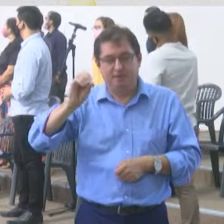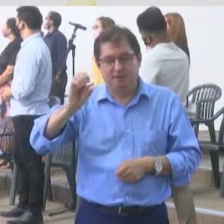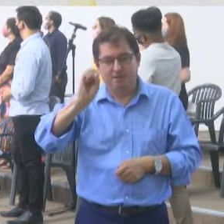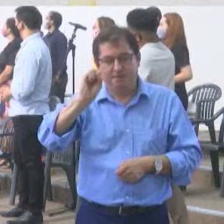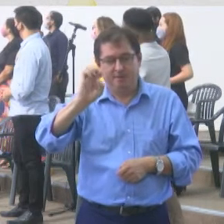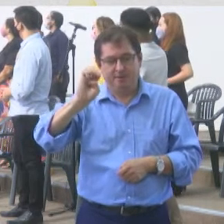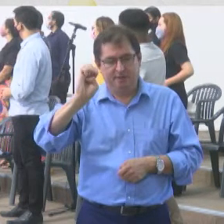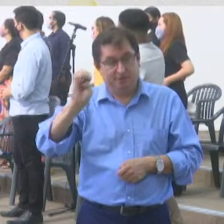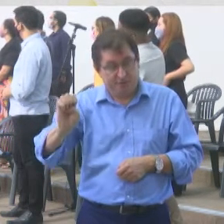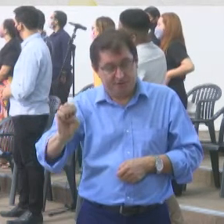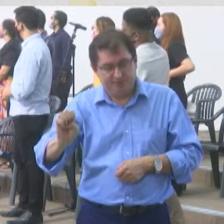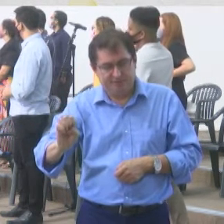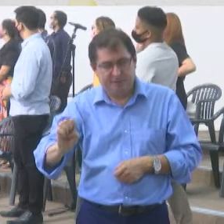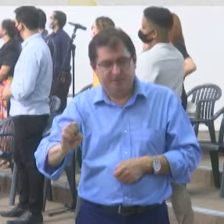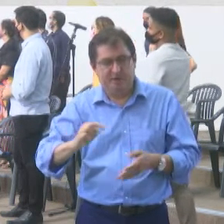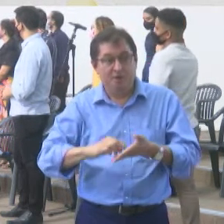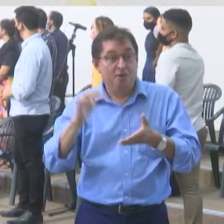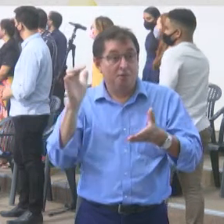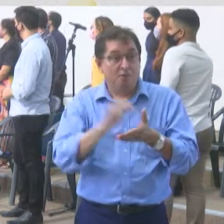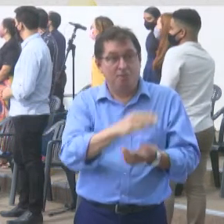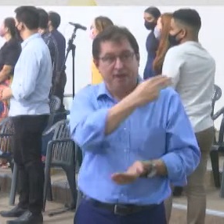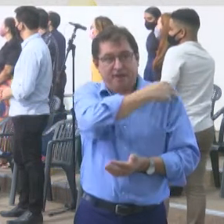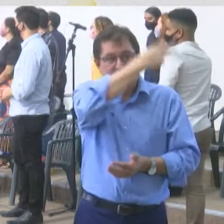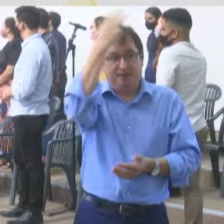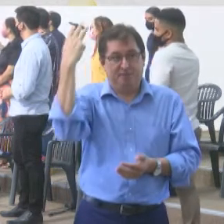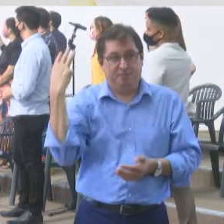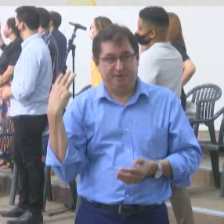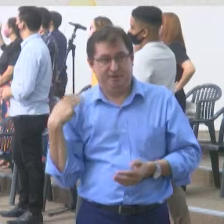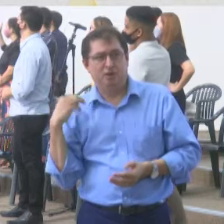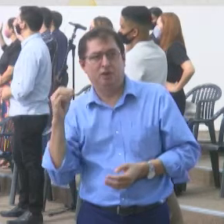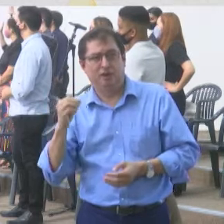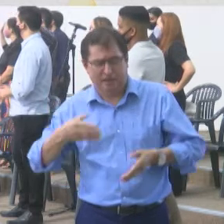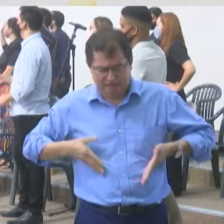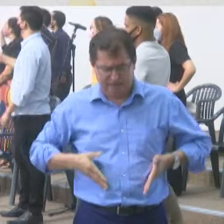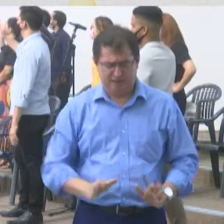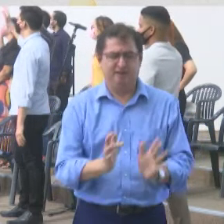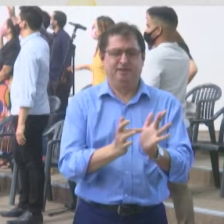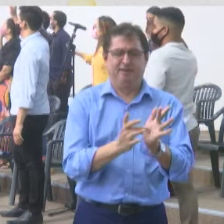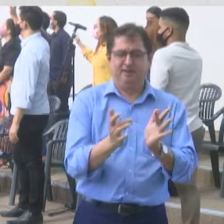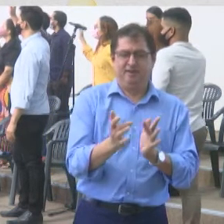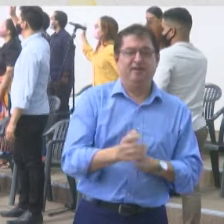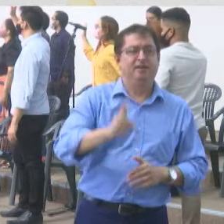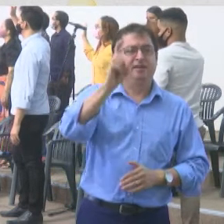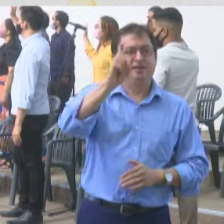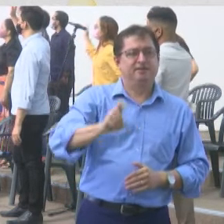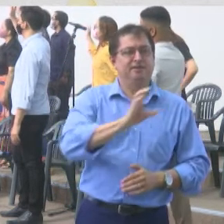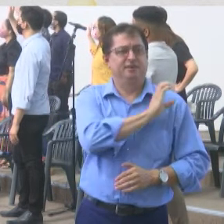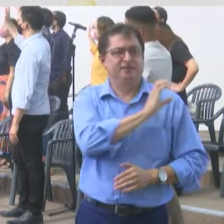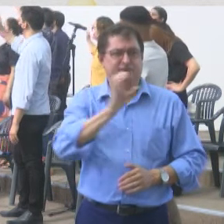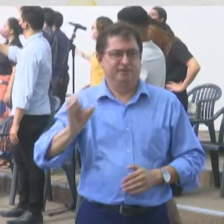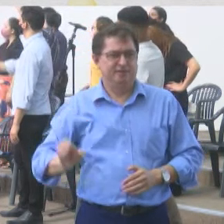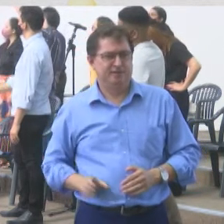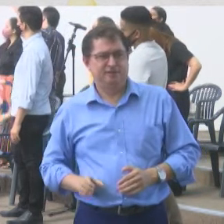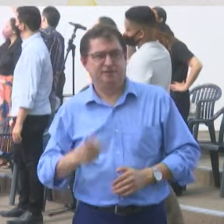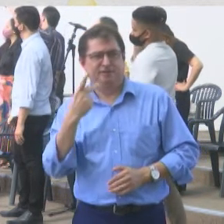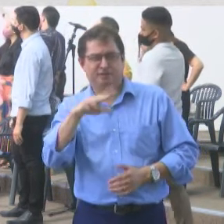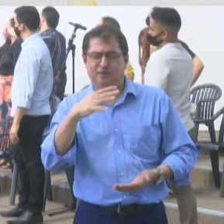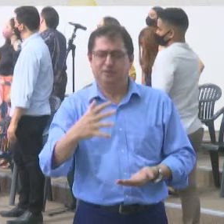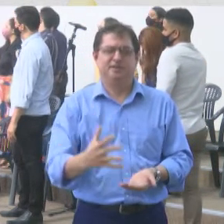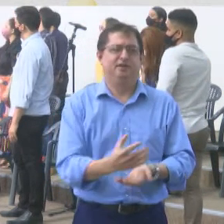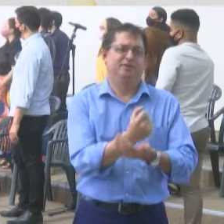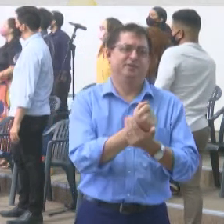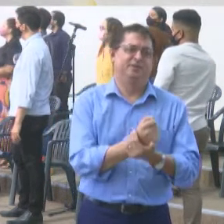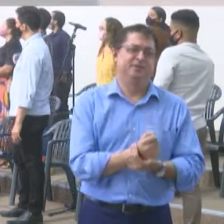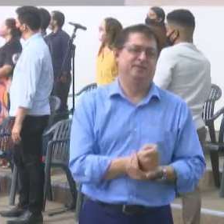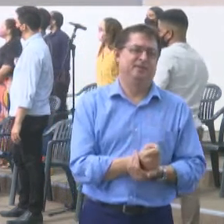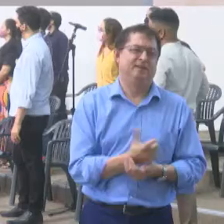marido de Maria, do qual nasceu Jesus, o qual nós chamamos o Cristo, que é o teu resgatador e o meu resgatador.